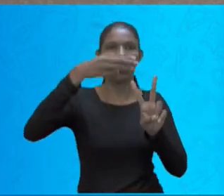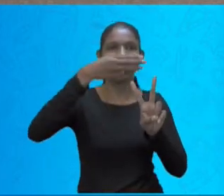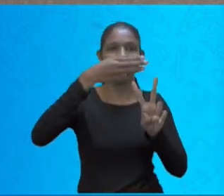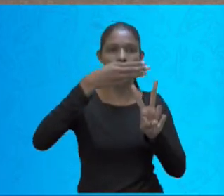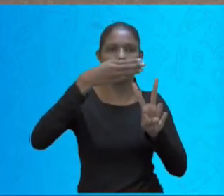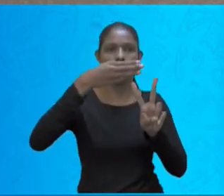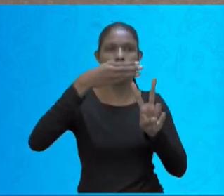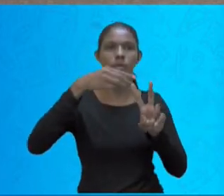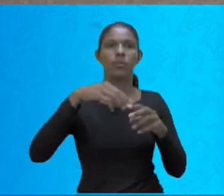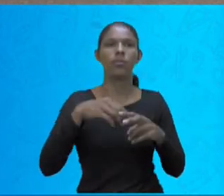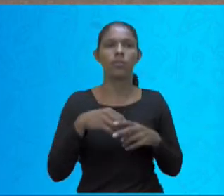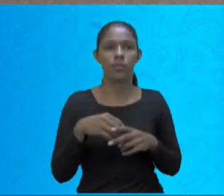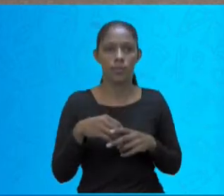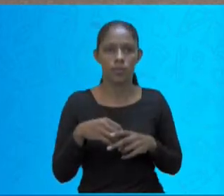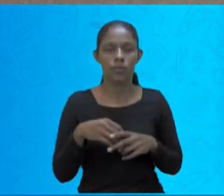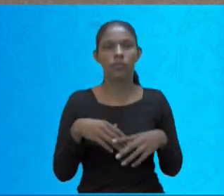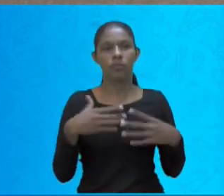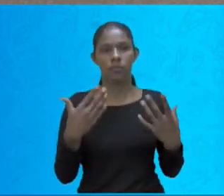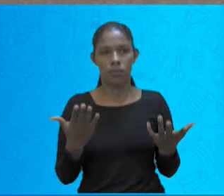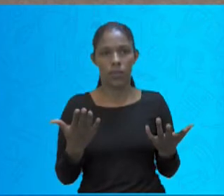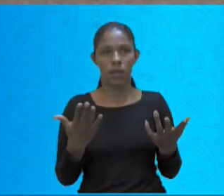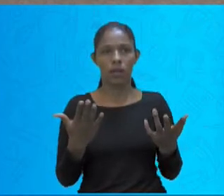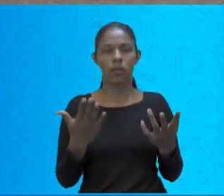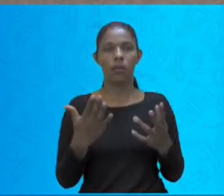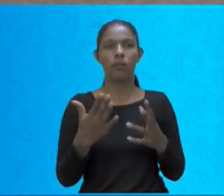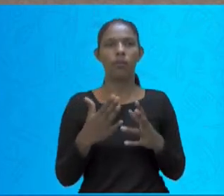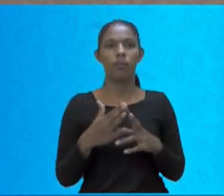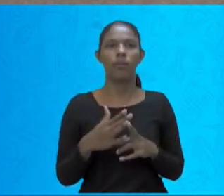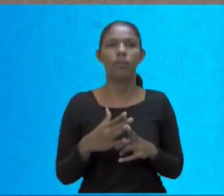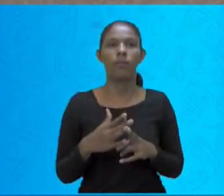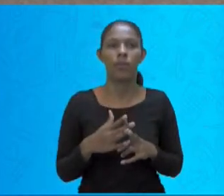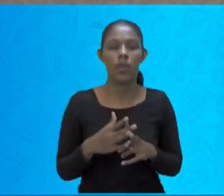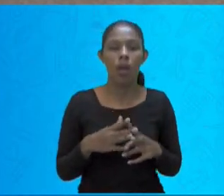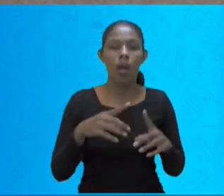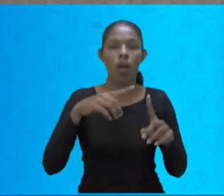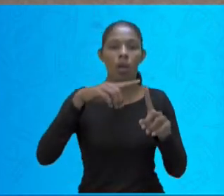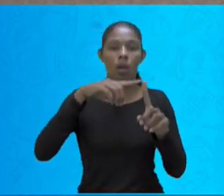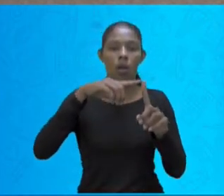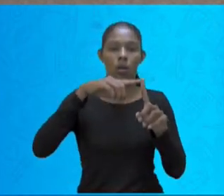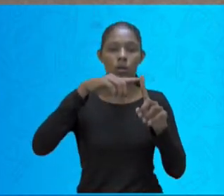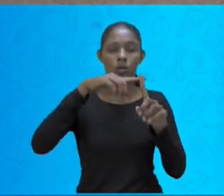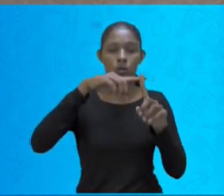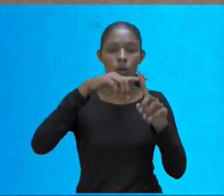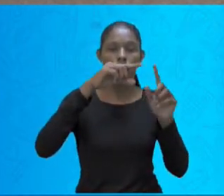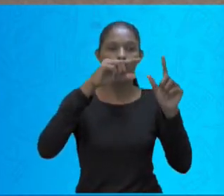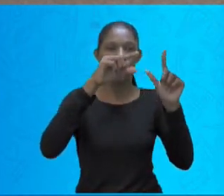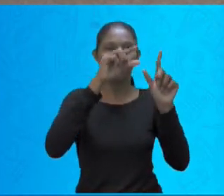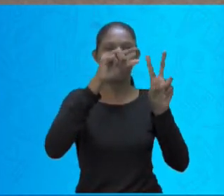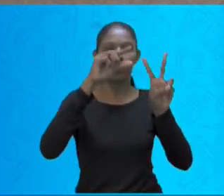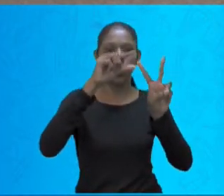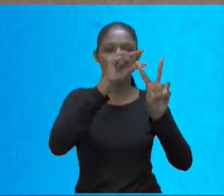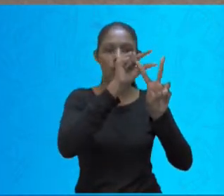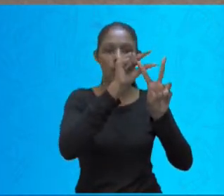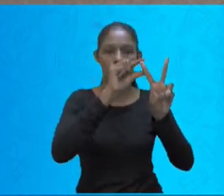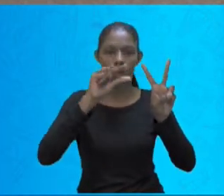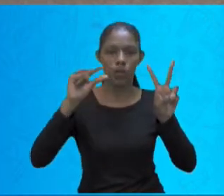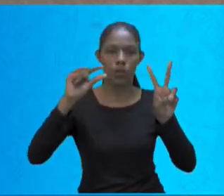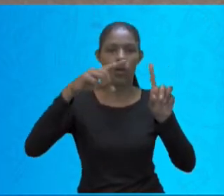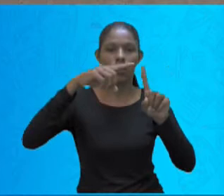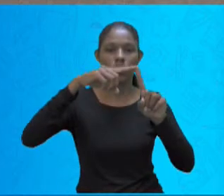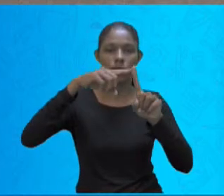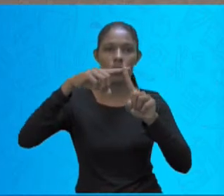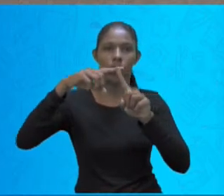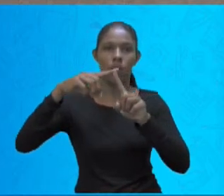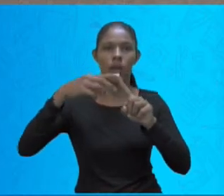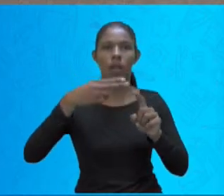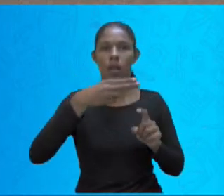elevado ao cubo vezes 2 elevado ao quadrado. Então, somando os expoentes, eu tenho 8. 3 mais